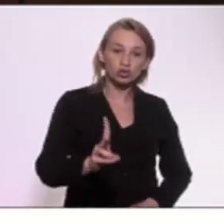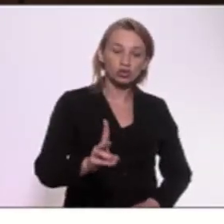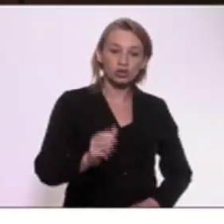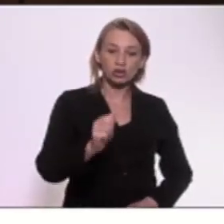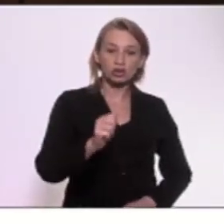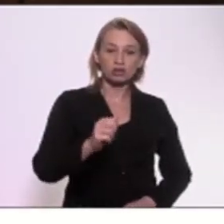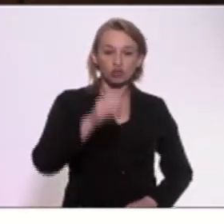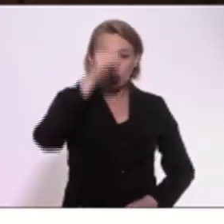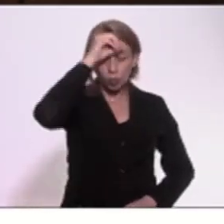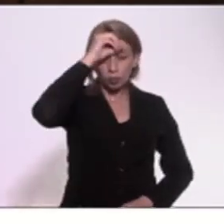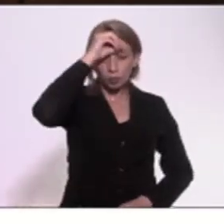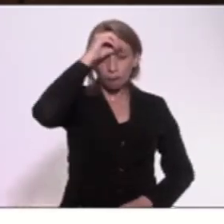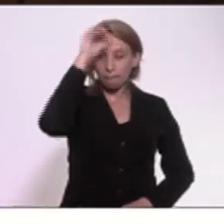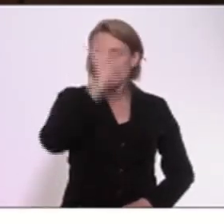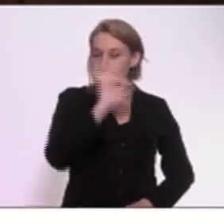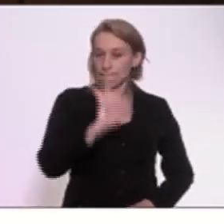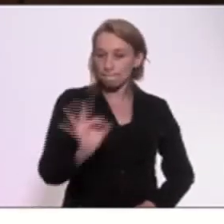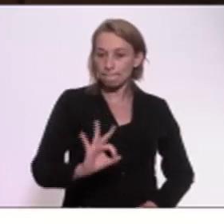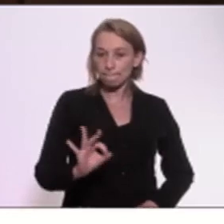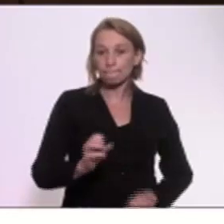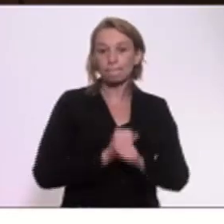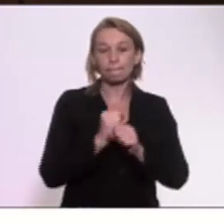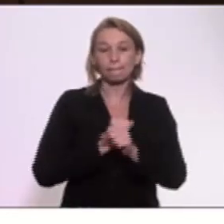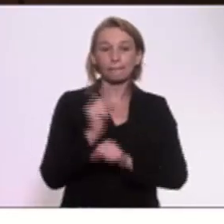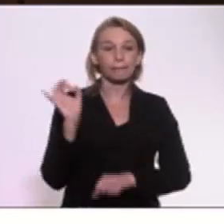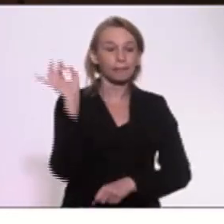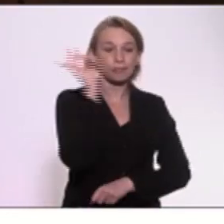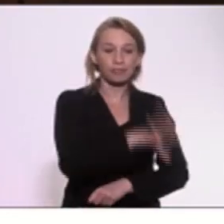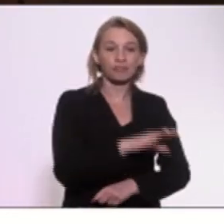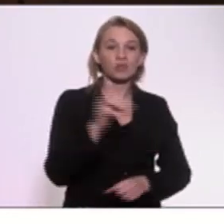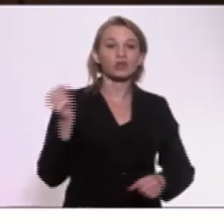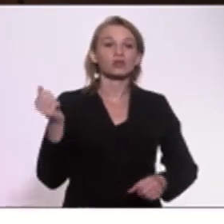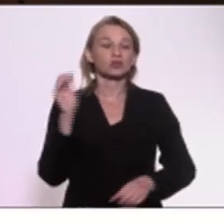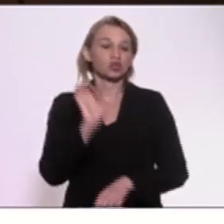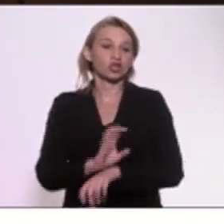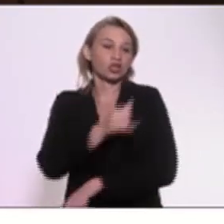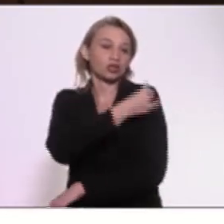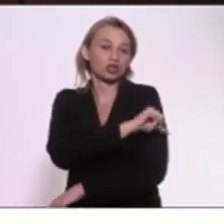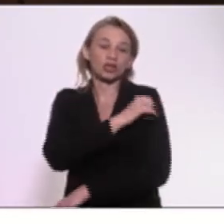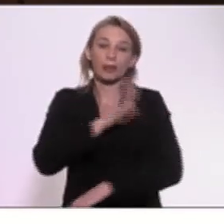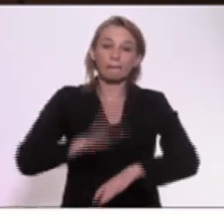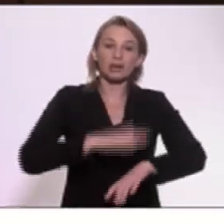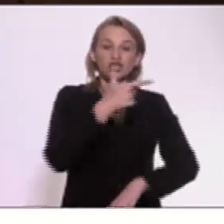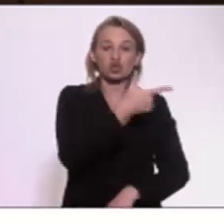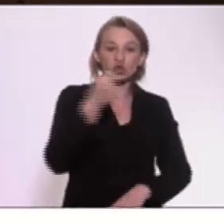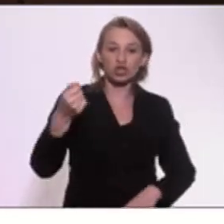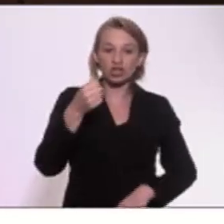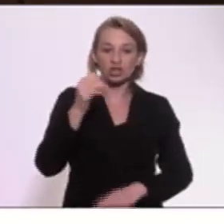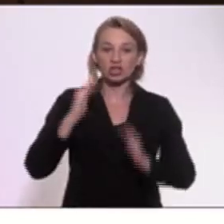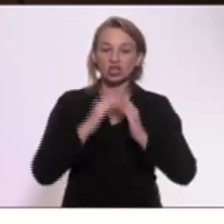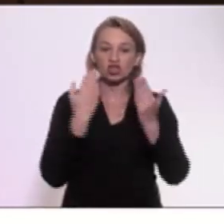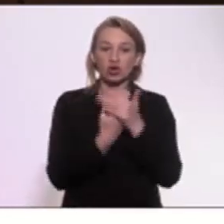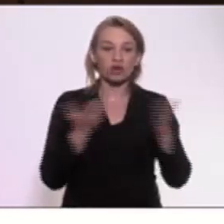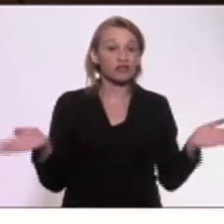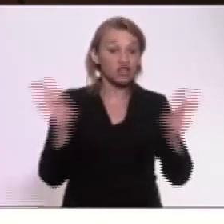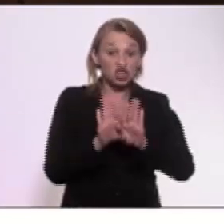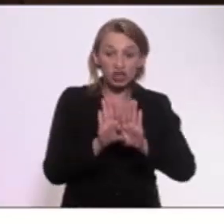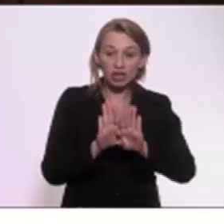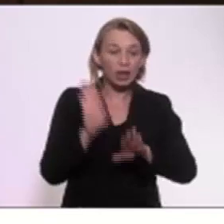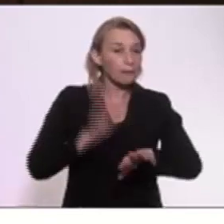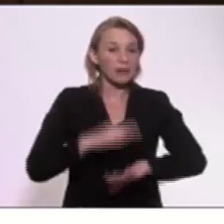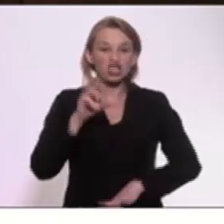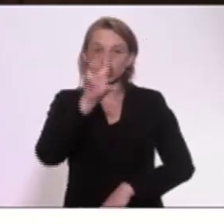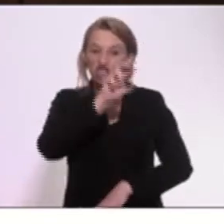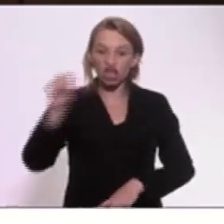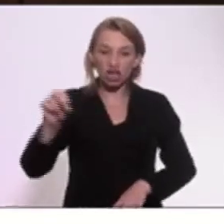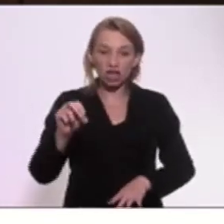analfabetos funcionais. E nos últimos anos, no estado do Rio de Janeiro, mais de 200 escolas foram fechadas, mais de